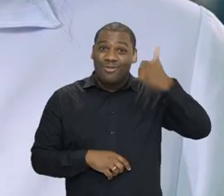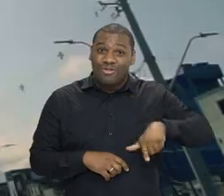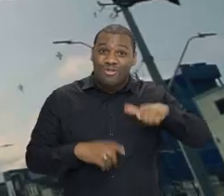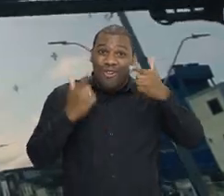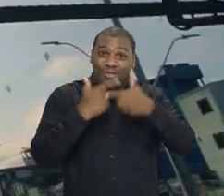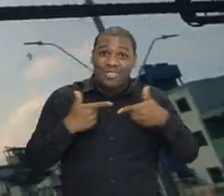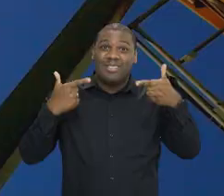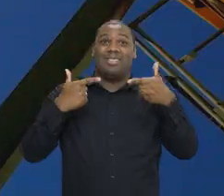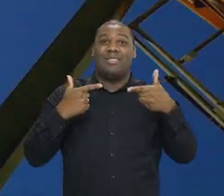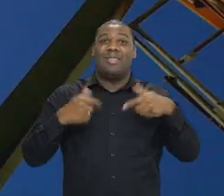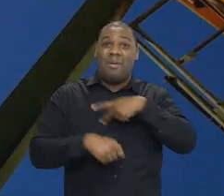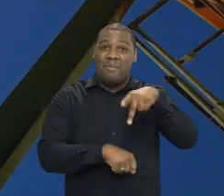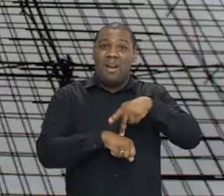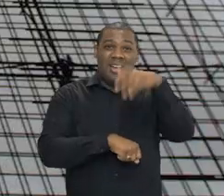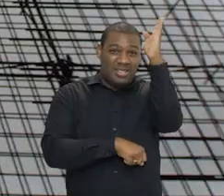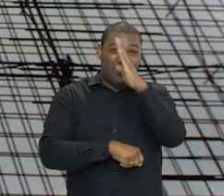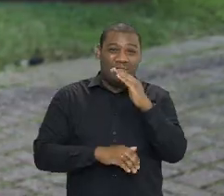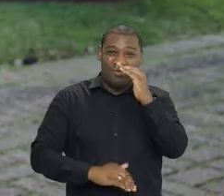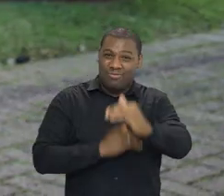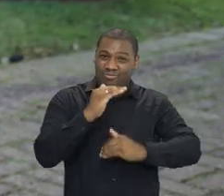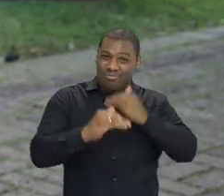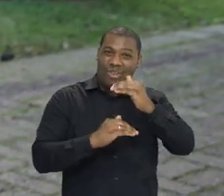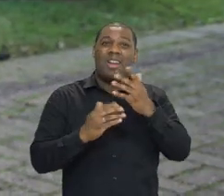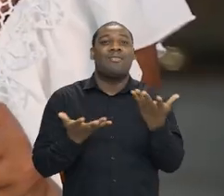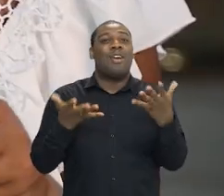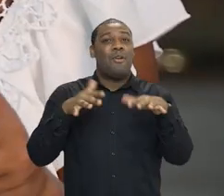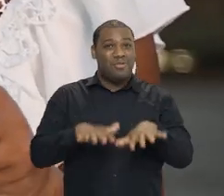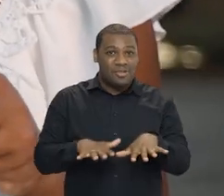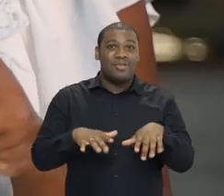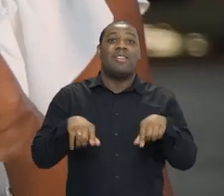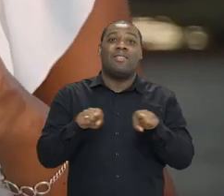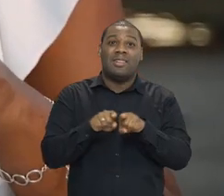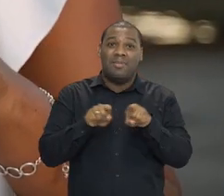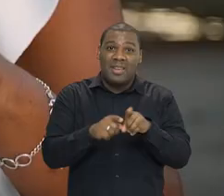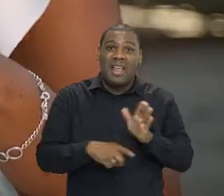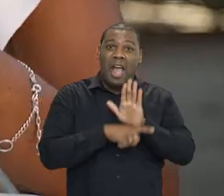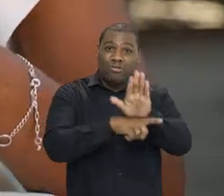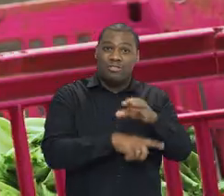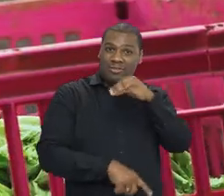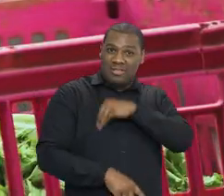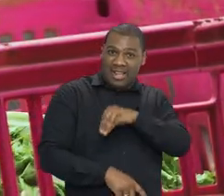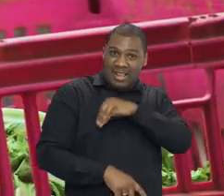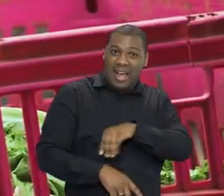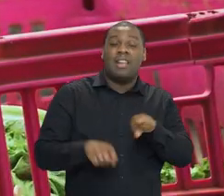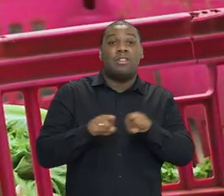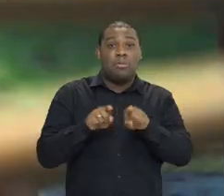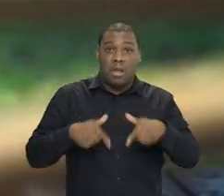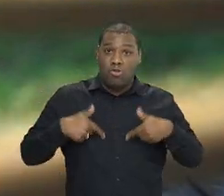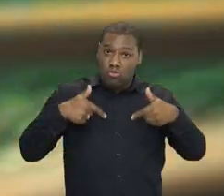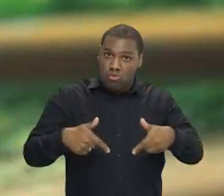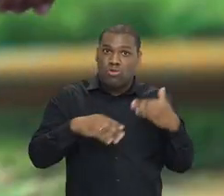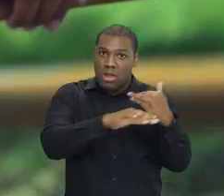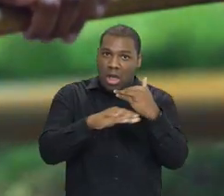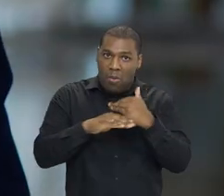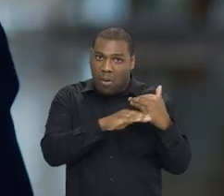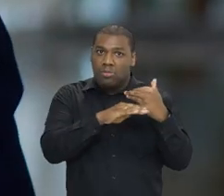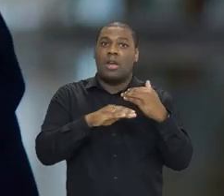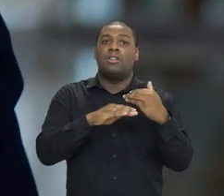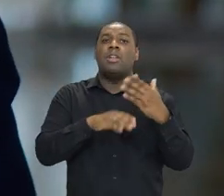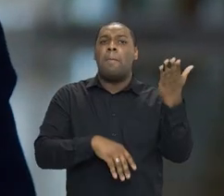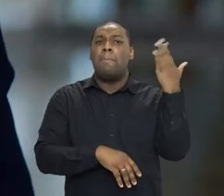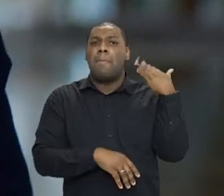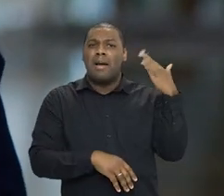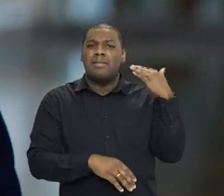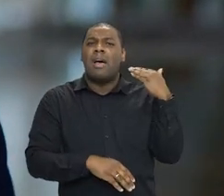a sorrir. Nosso país voltou a crescer com inclusão social, distribuindo renda e combatendo as desigualdades. No